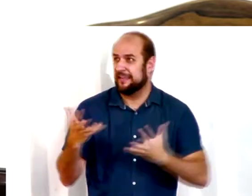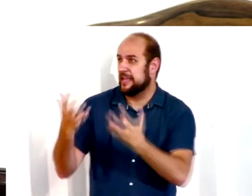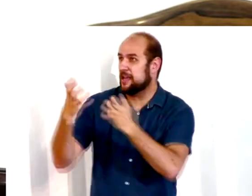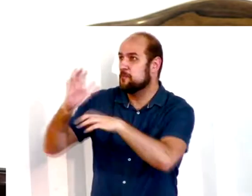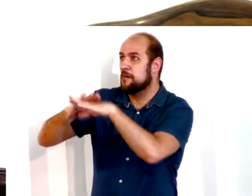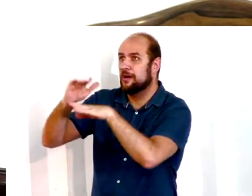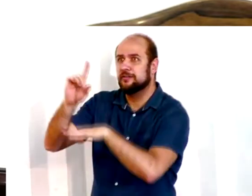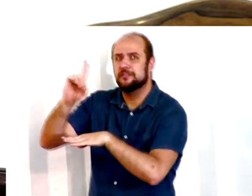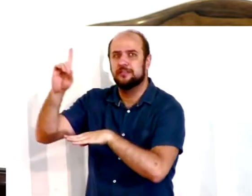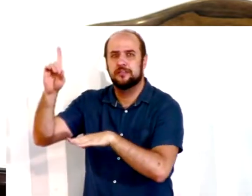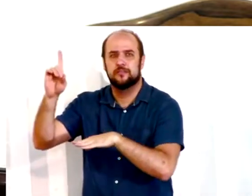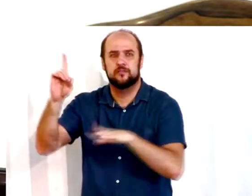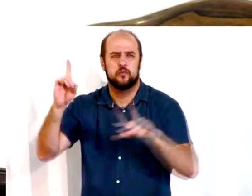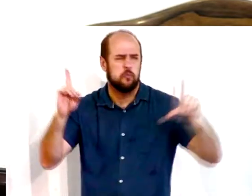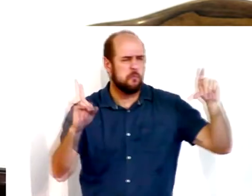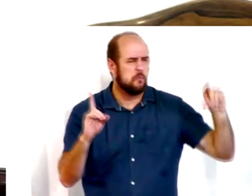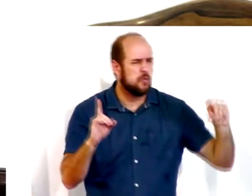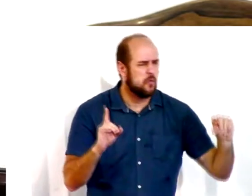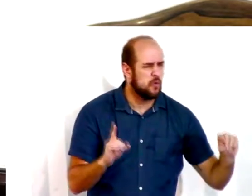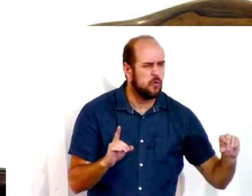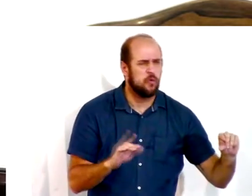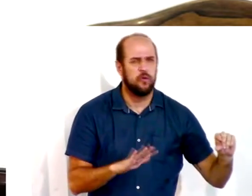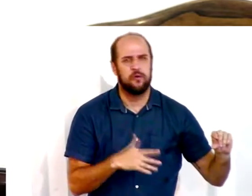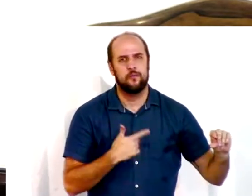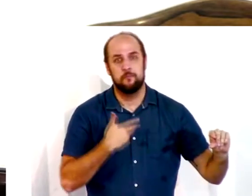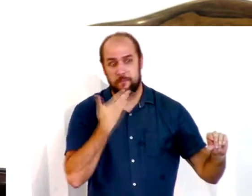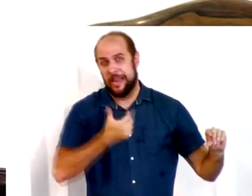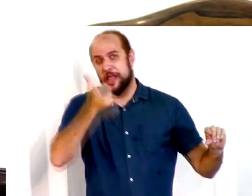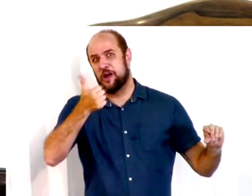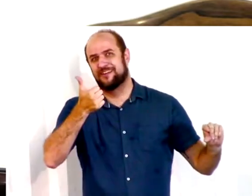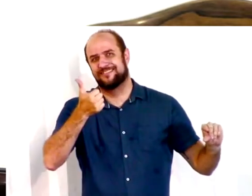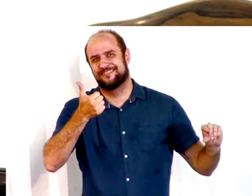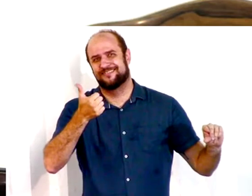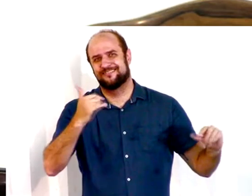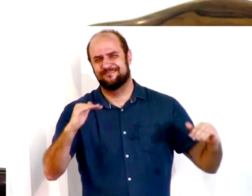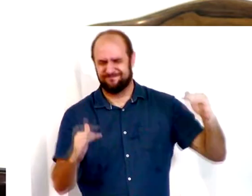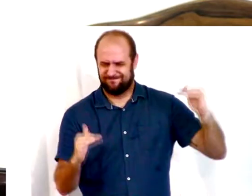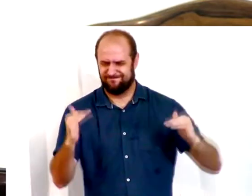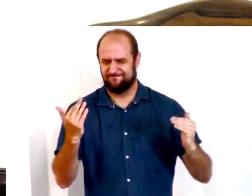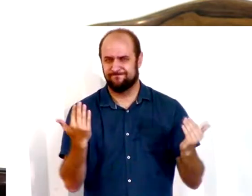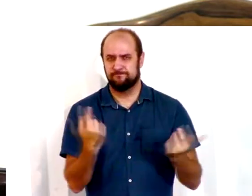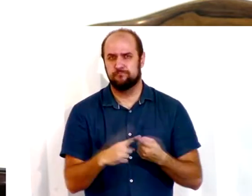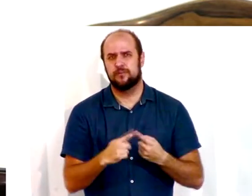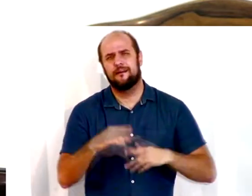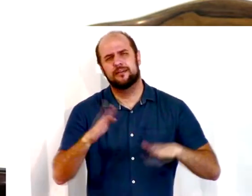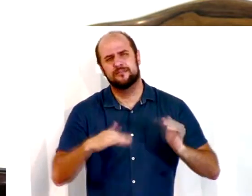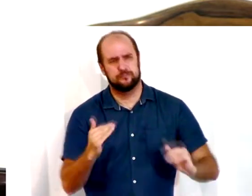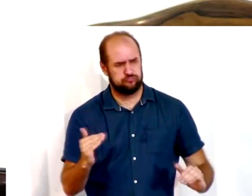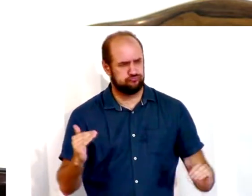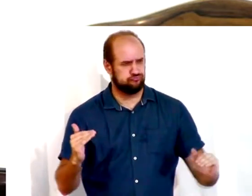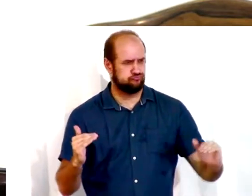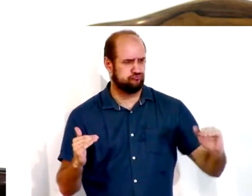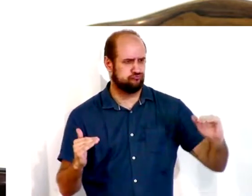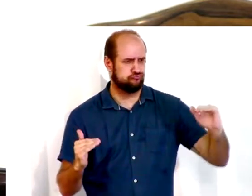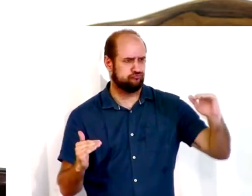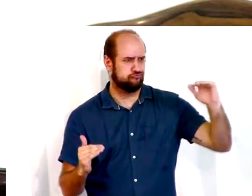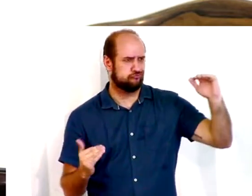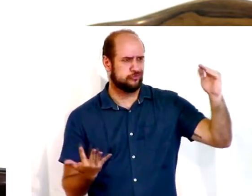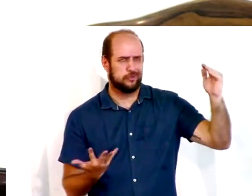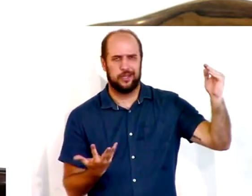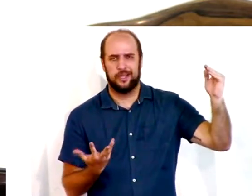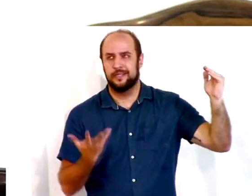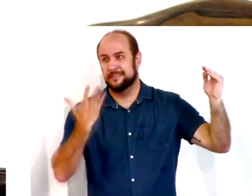dele para ele me dar. Aí depois que ele me dá, eu esqueço dele. Não deveria assim. Quanto mais tenho, mais eu